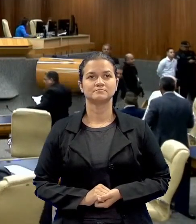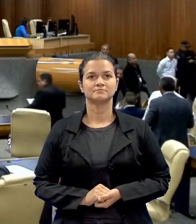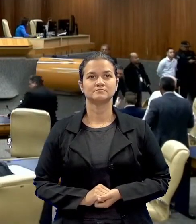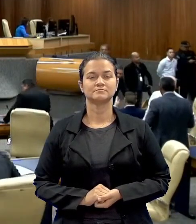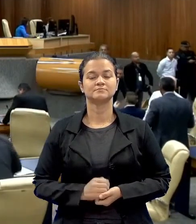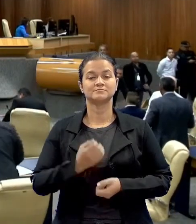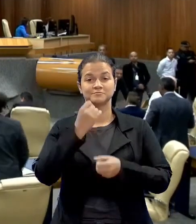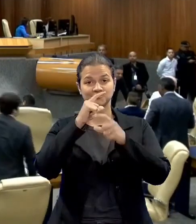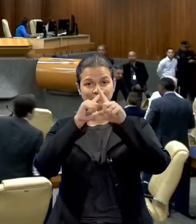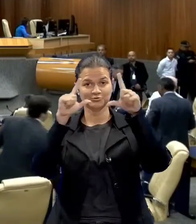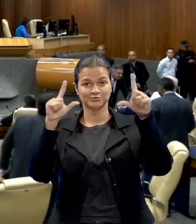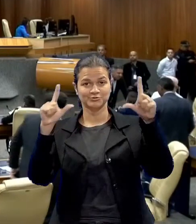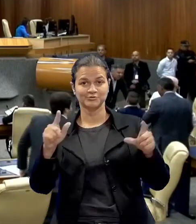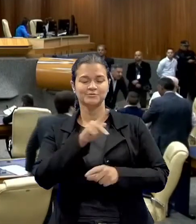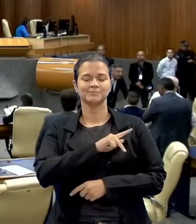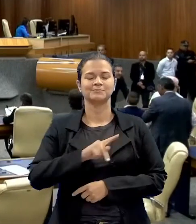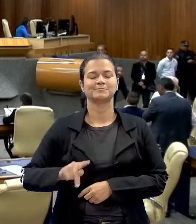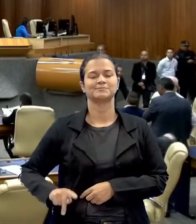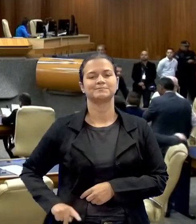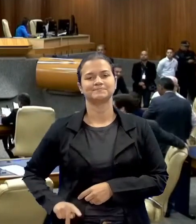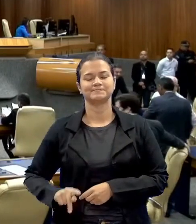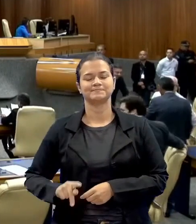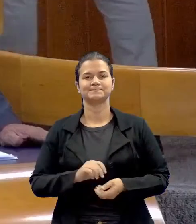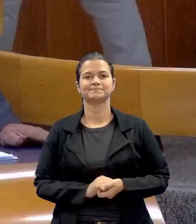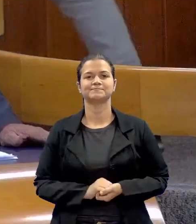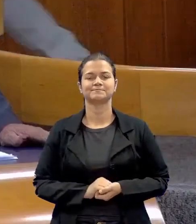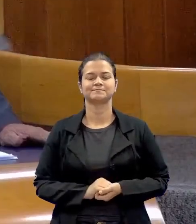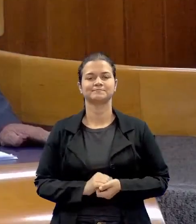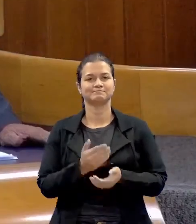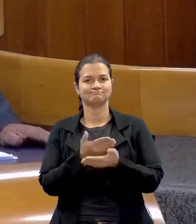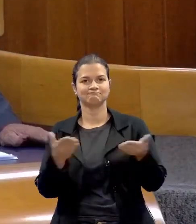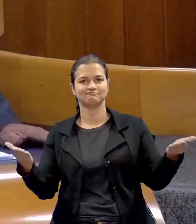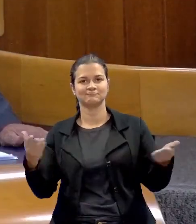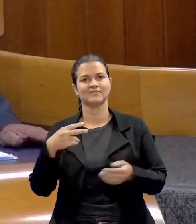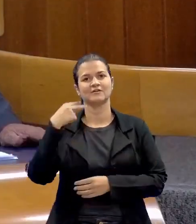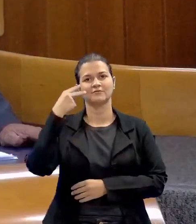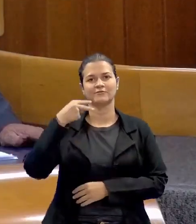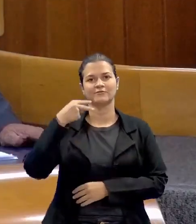Bom dia, senhor presidente, senhores vereadores,